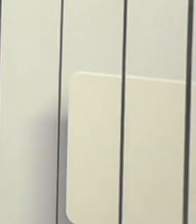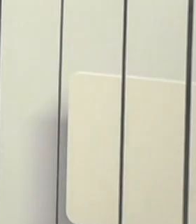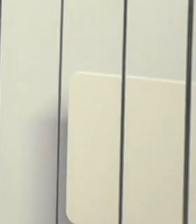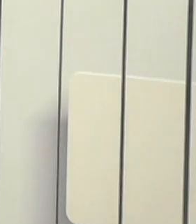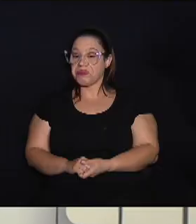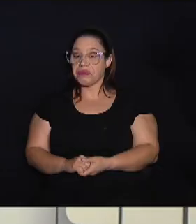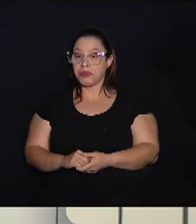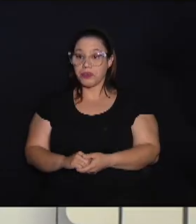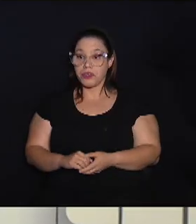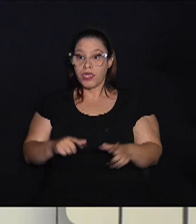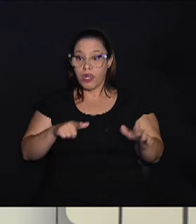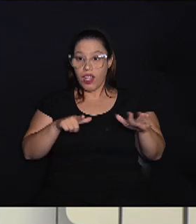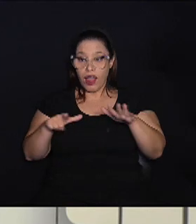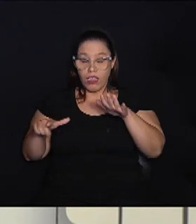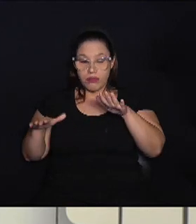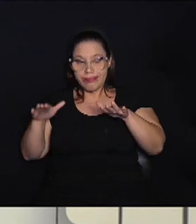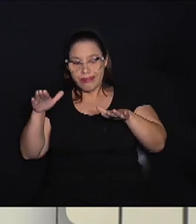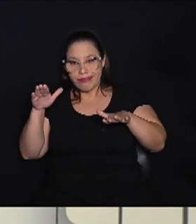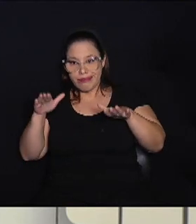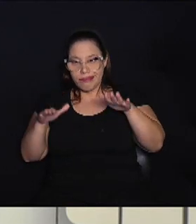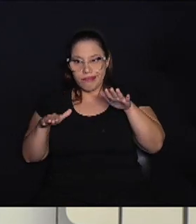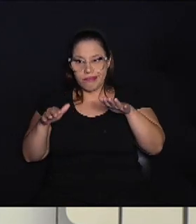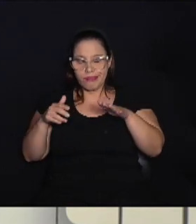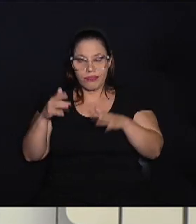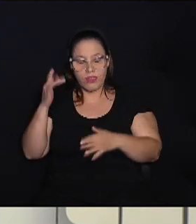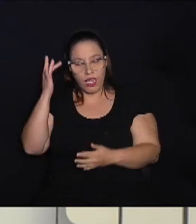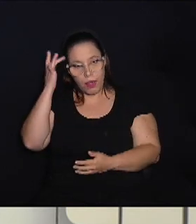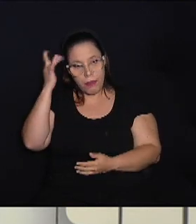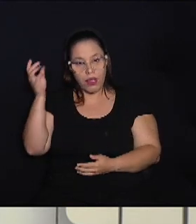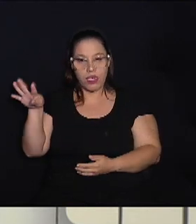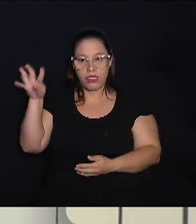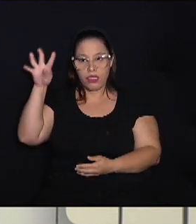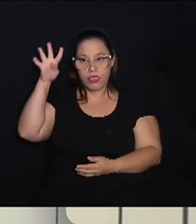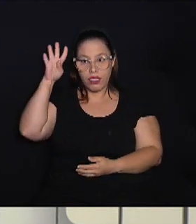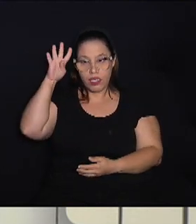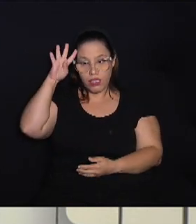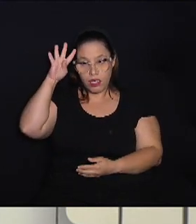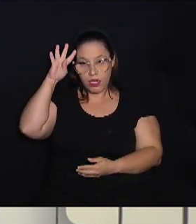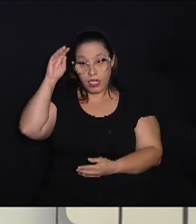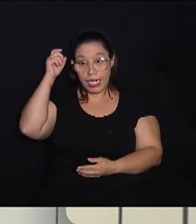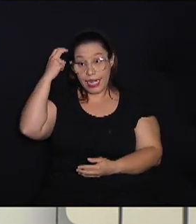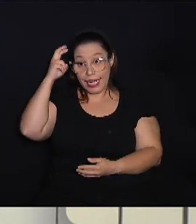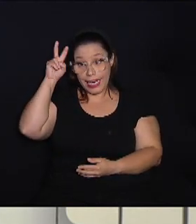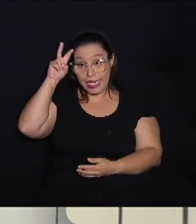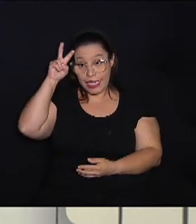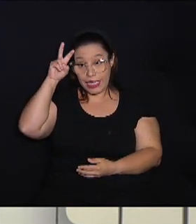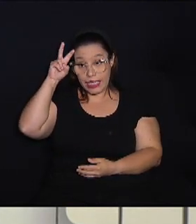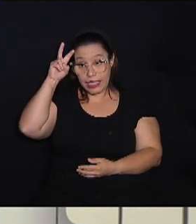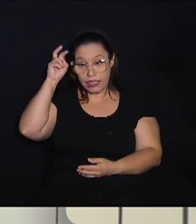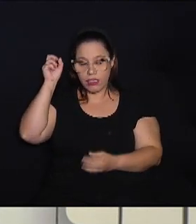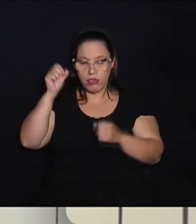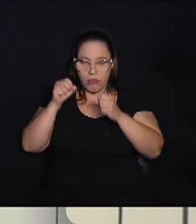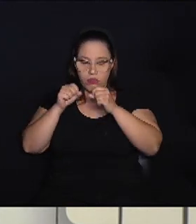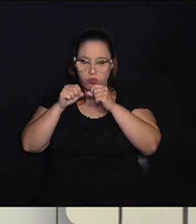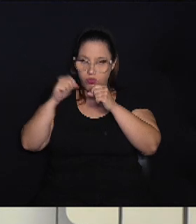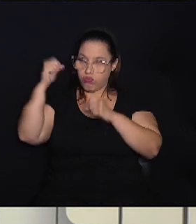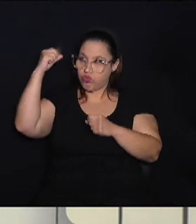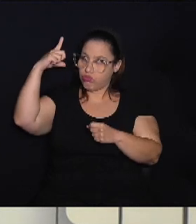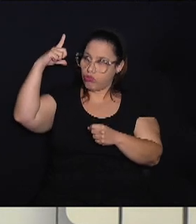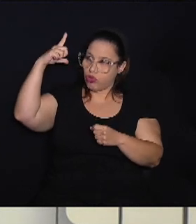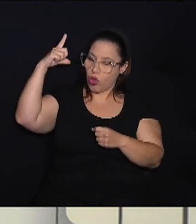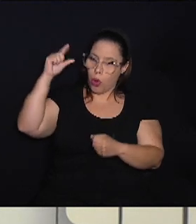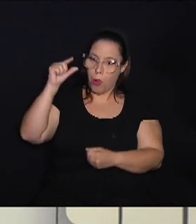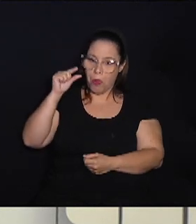Semana de tempo estável, então amanhã, quinta-feira, o sol aparece durante todo o dia com poucas nuvens e nada